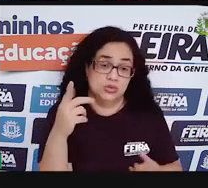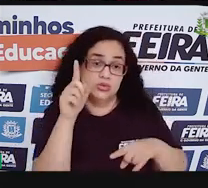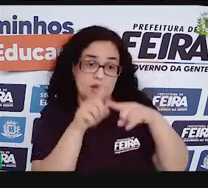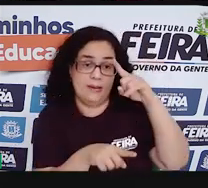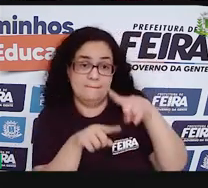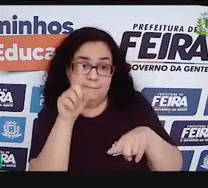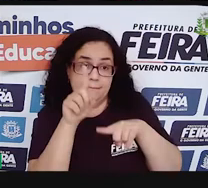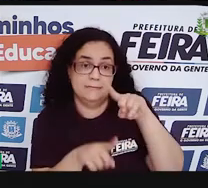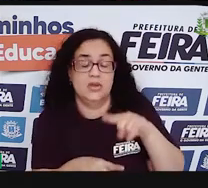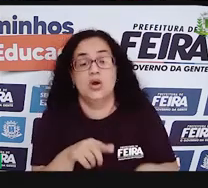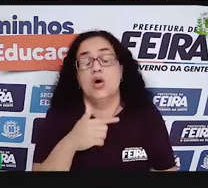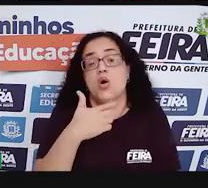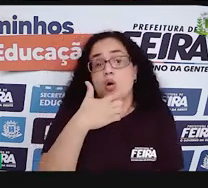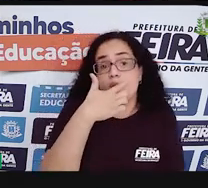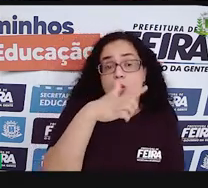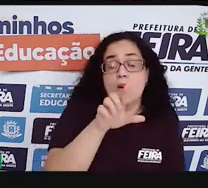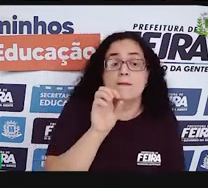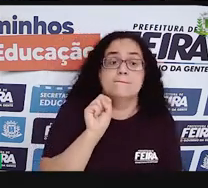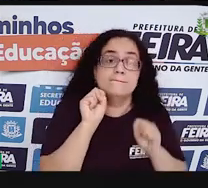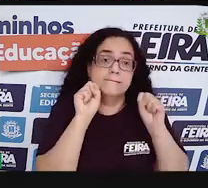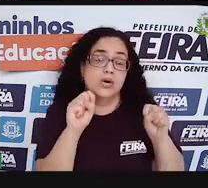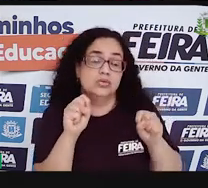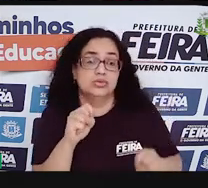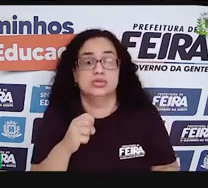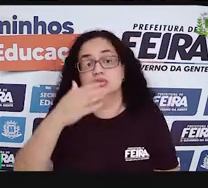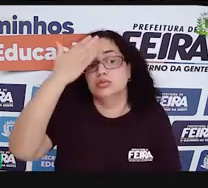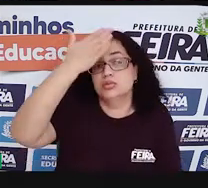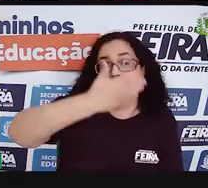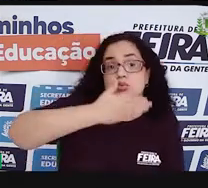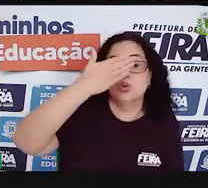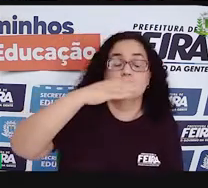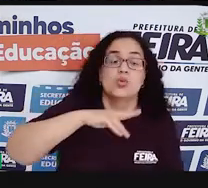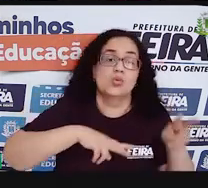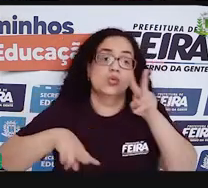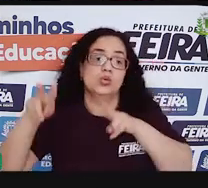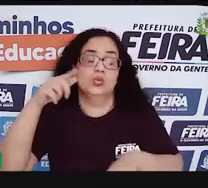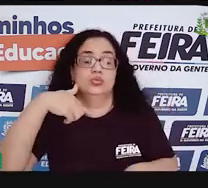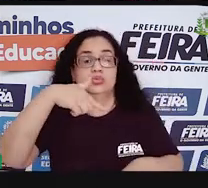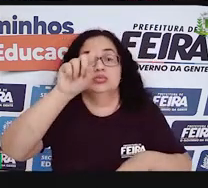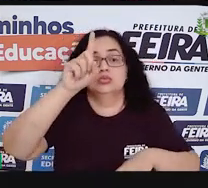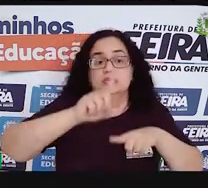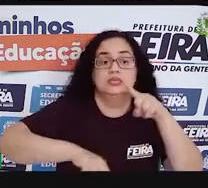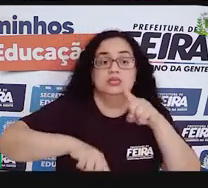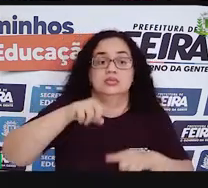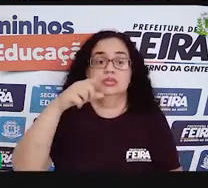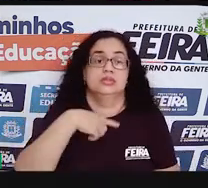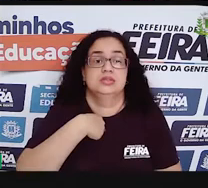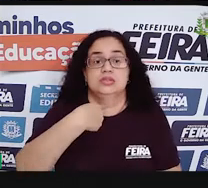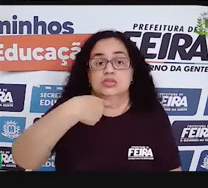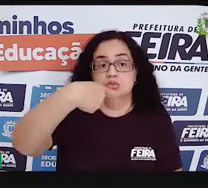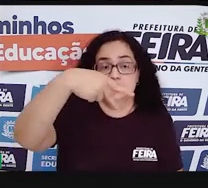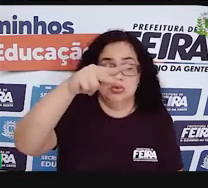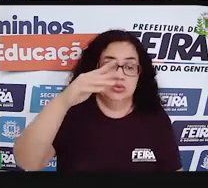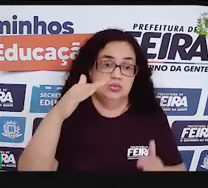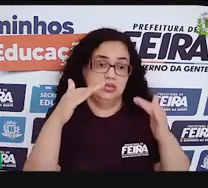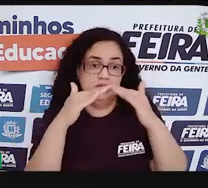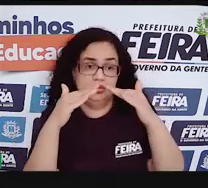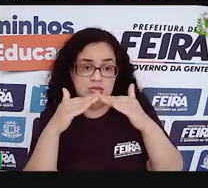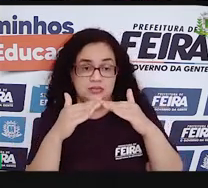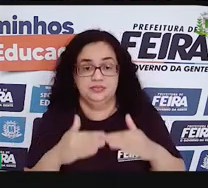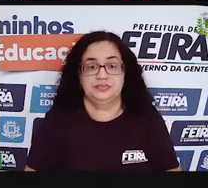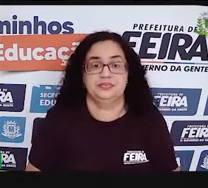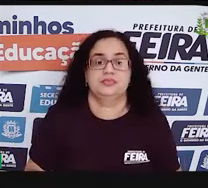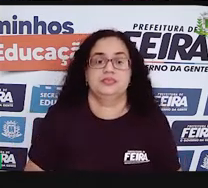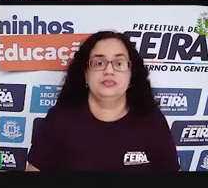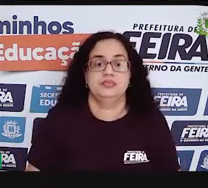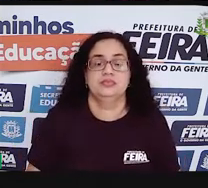materiais, ou pode também fazer o teste observando outros materiais que estão aí, né, ao seu redor.